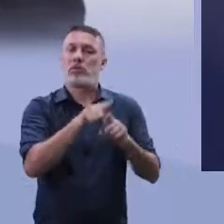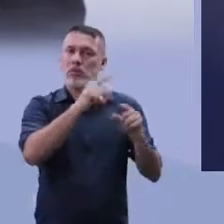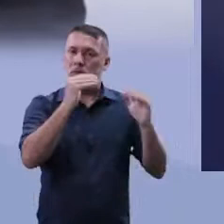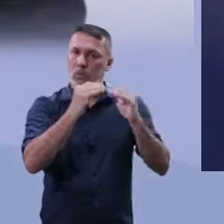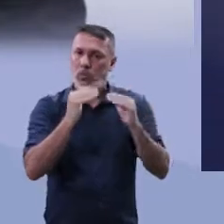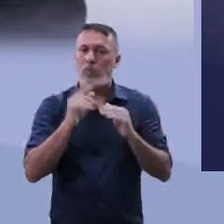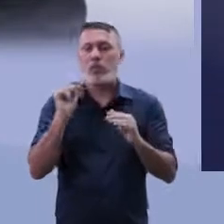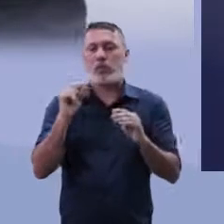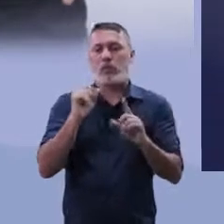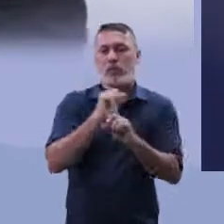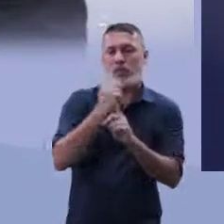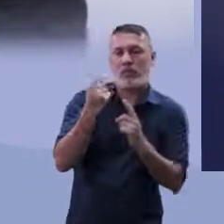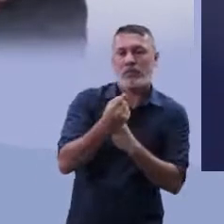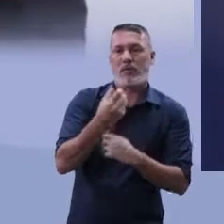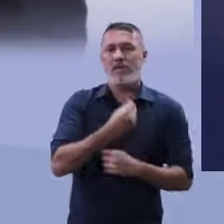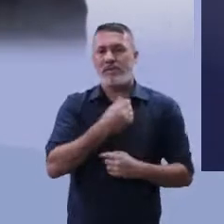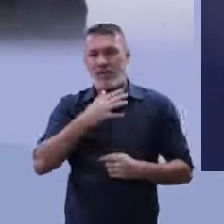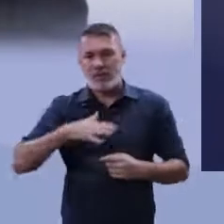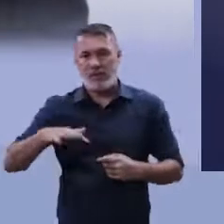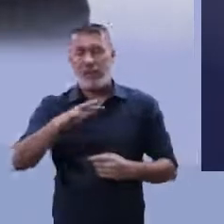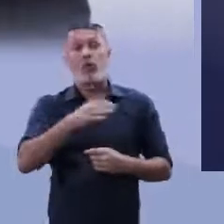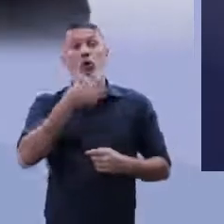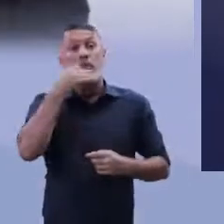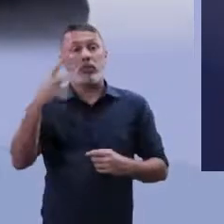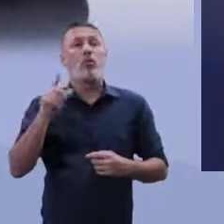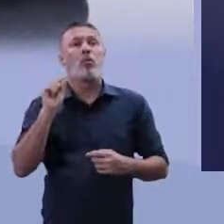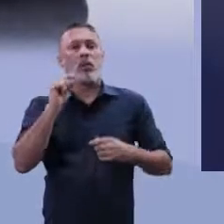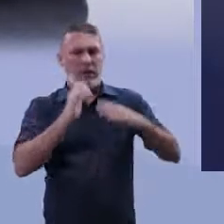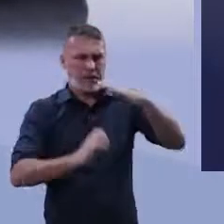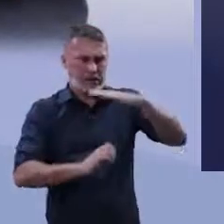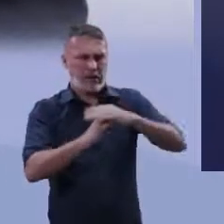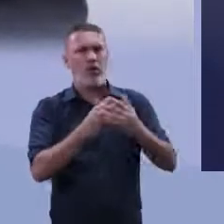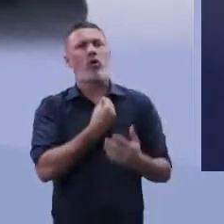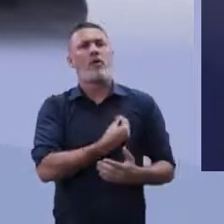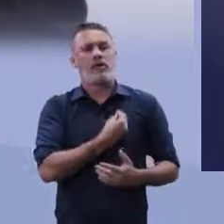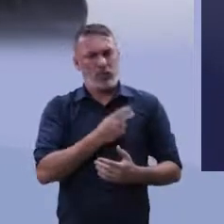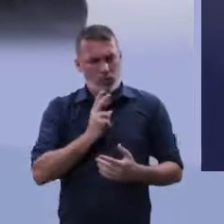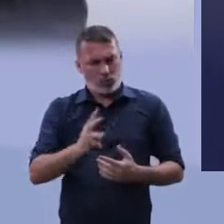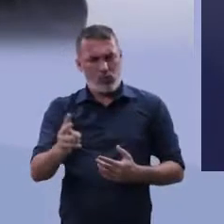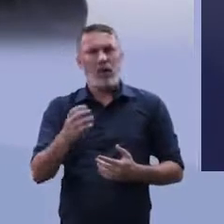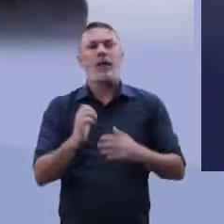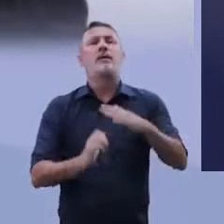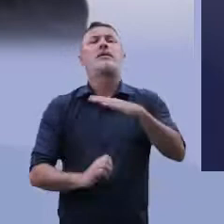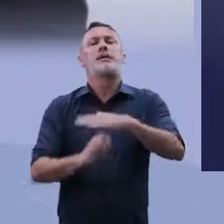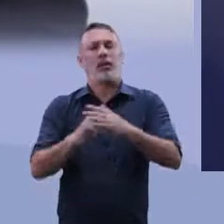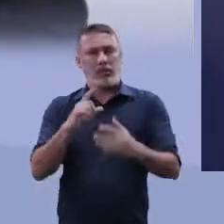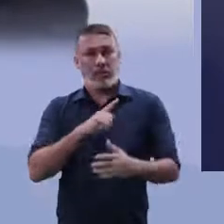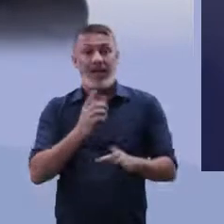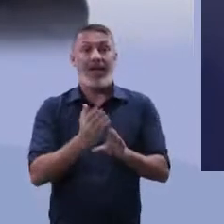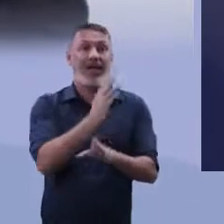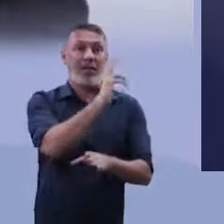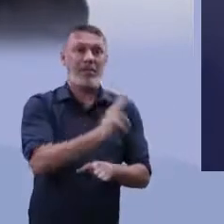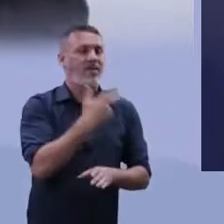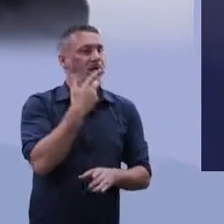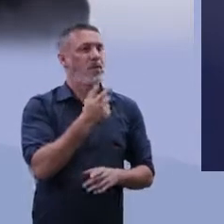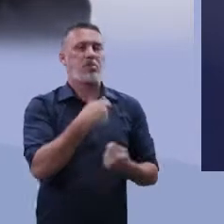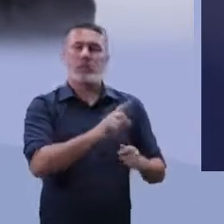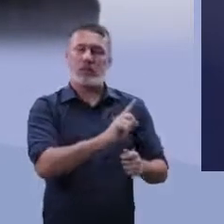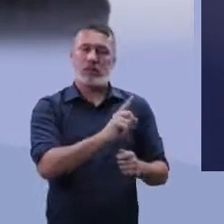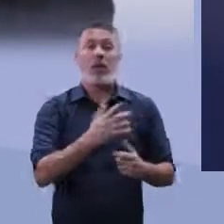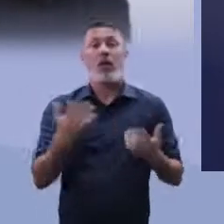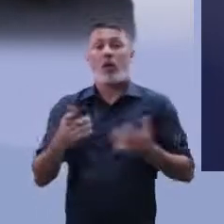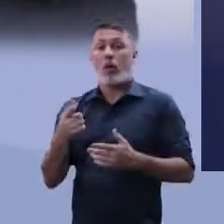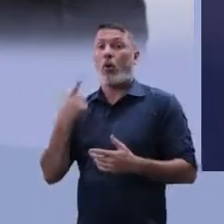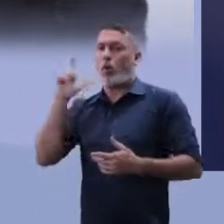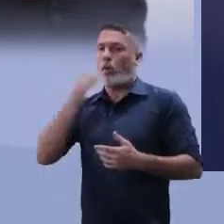também concorda nessa questão da vida em sociedade, e ele vai falar assim, o Estado deve existir, olha que interessante, há